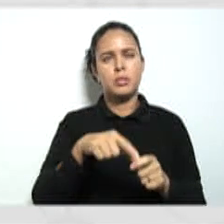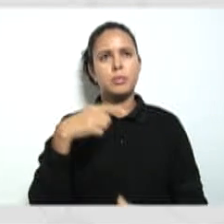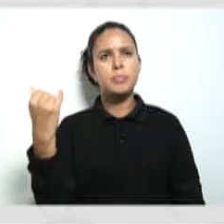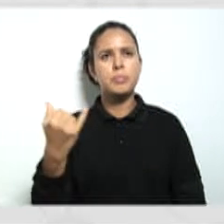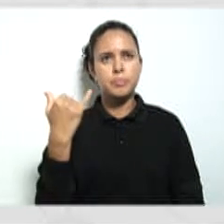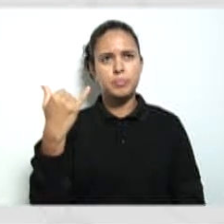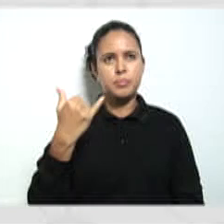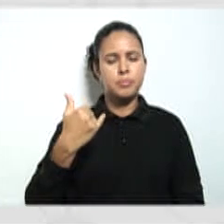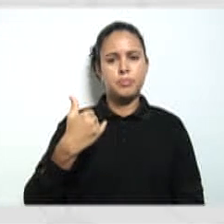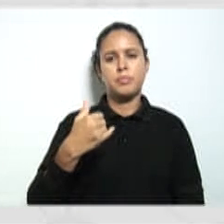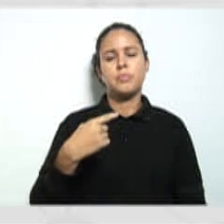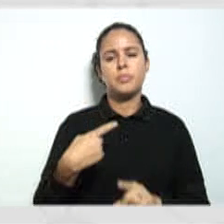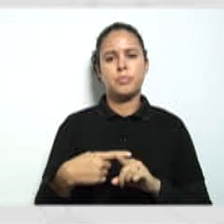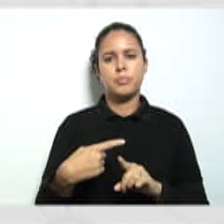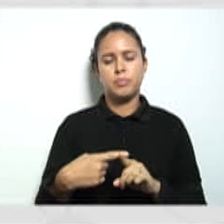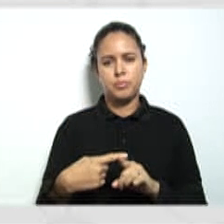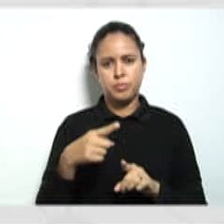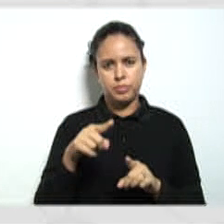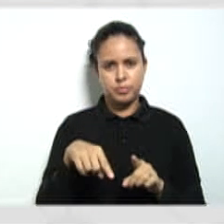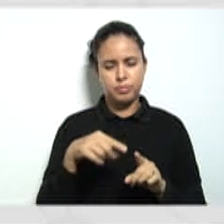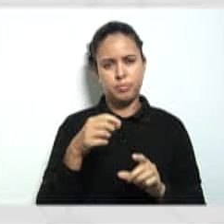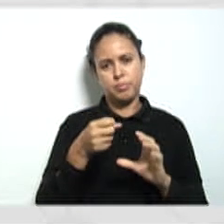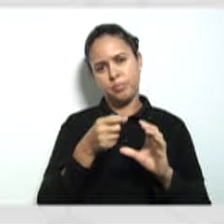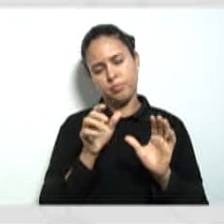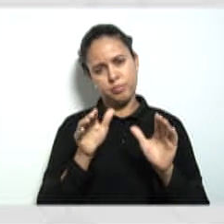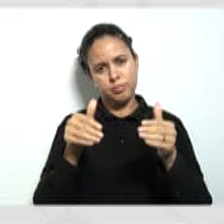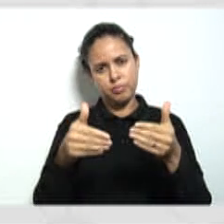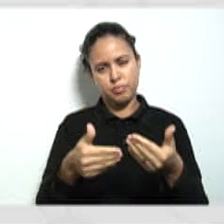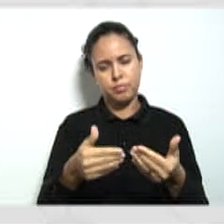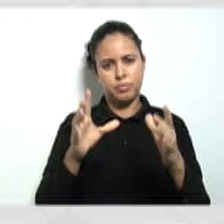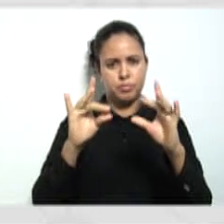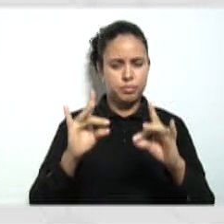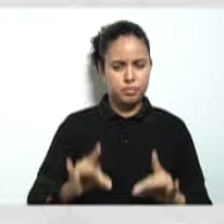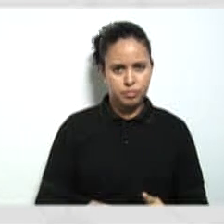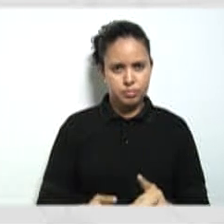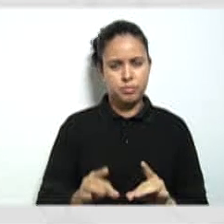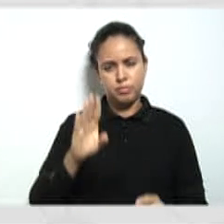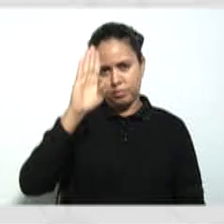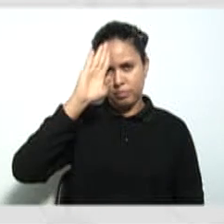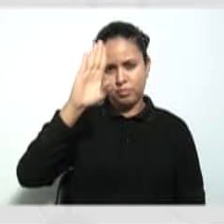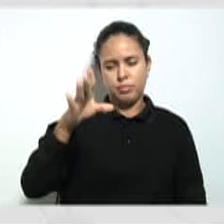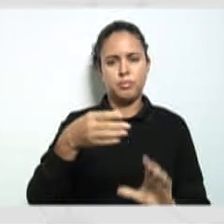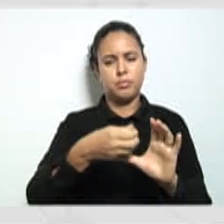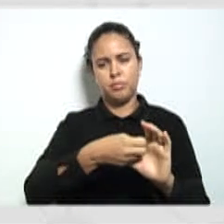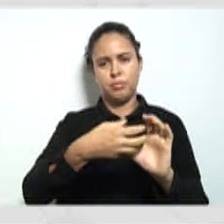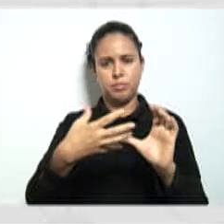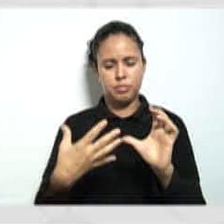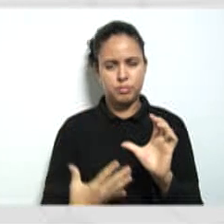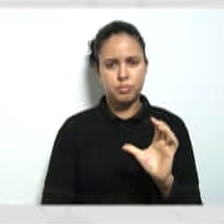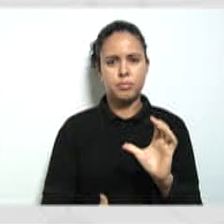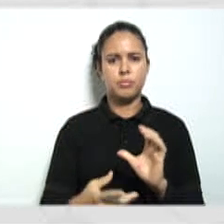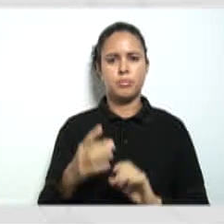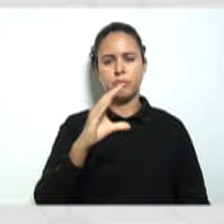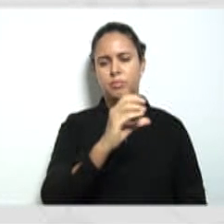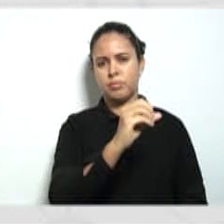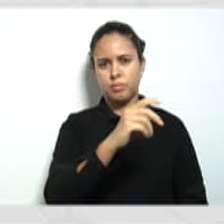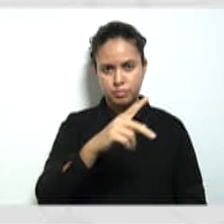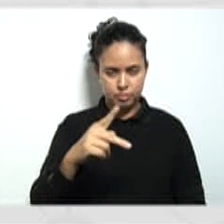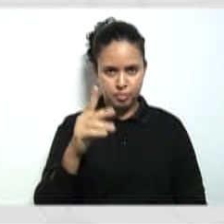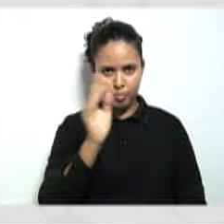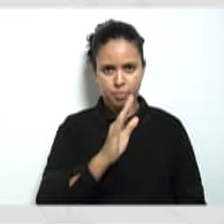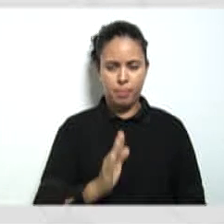para dar esses aspectos que vão falar das principais características, né, das características mais